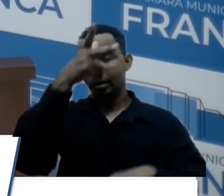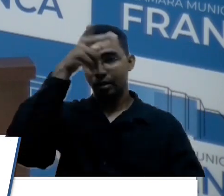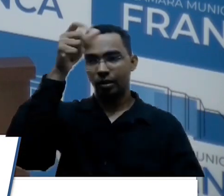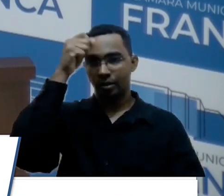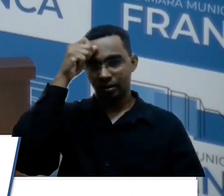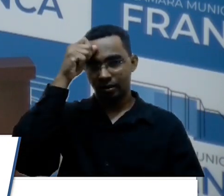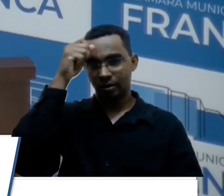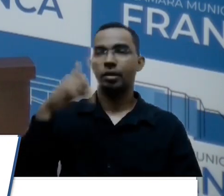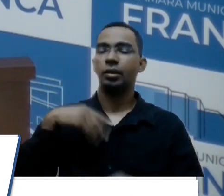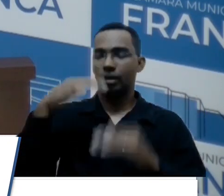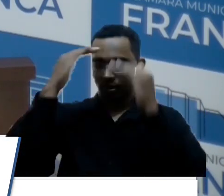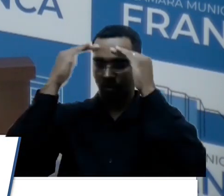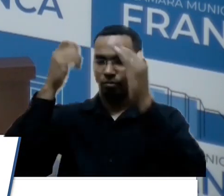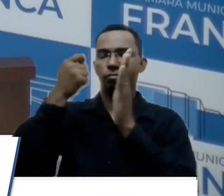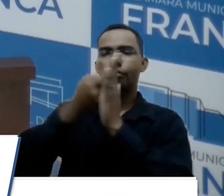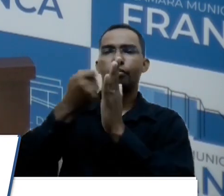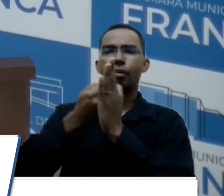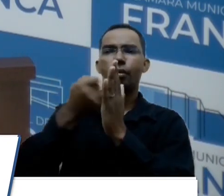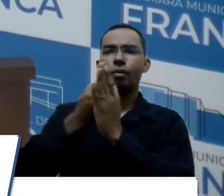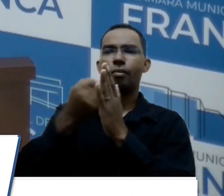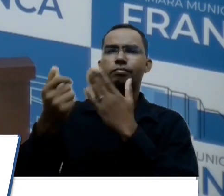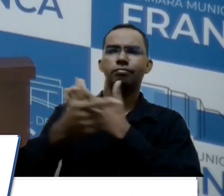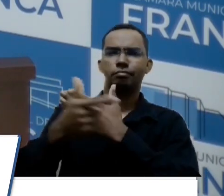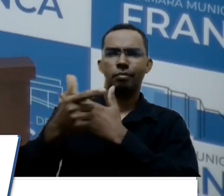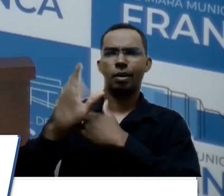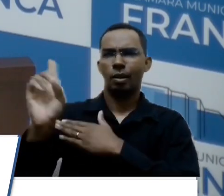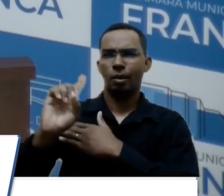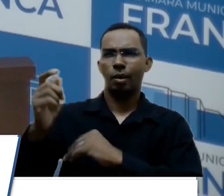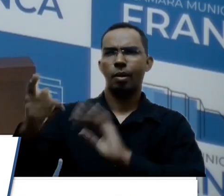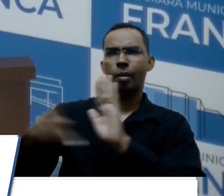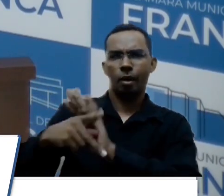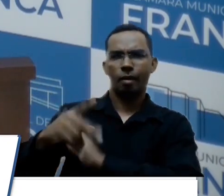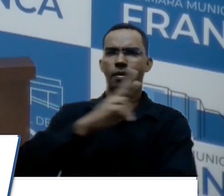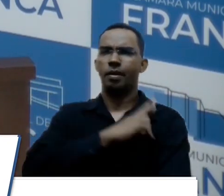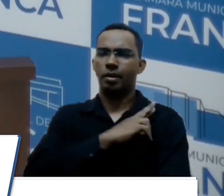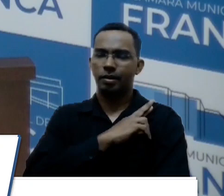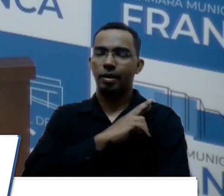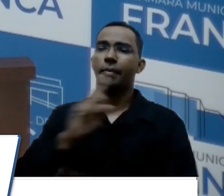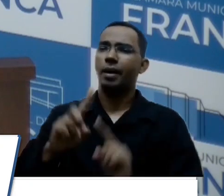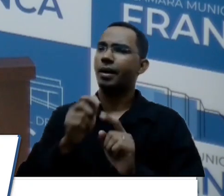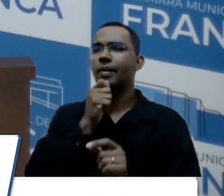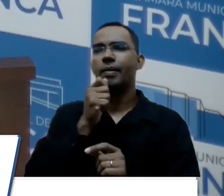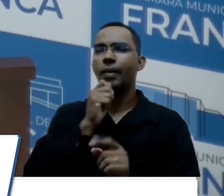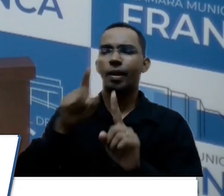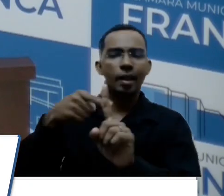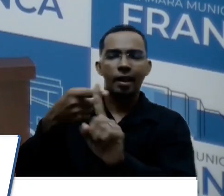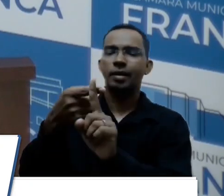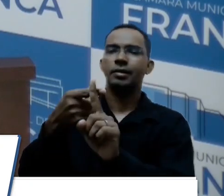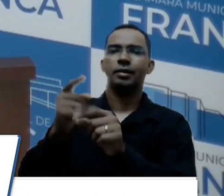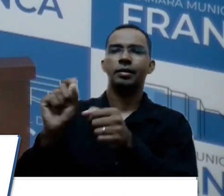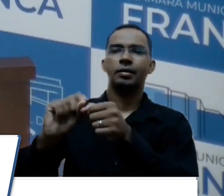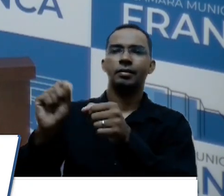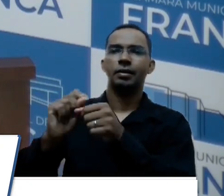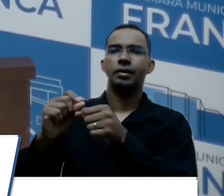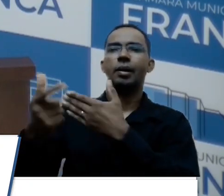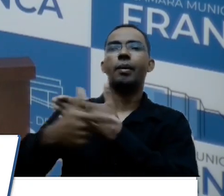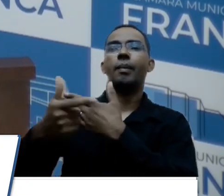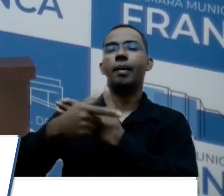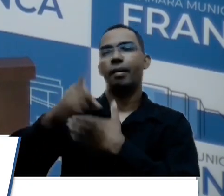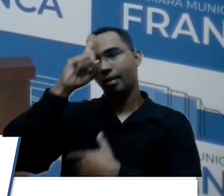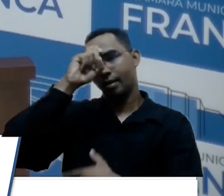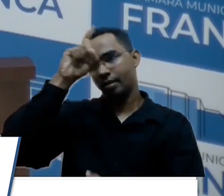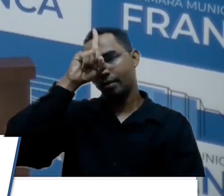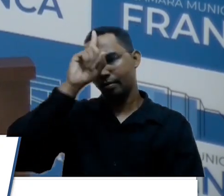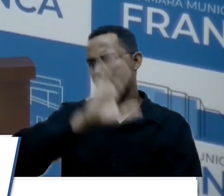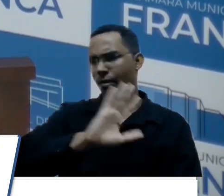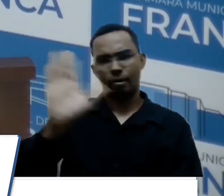cumprido um papel que não é dela e que não recebe aditivo por fazer papel de hospital. Não